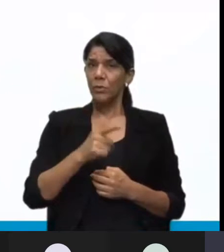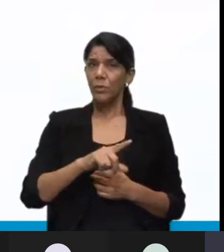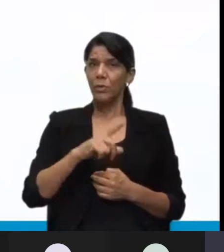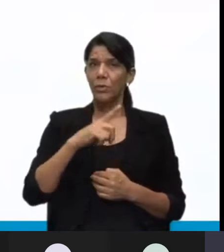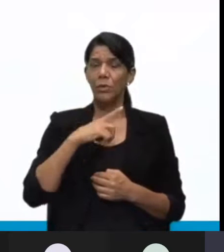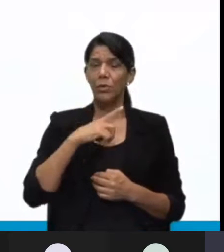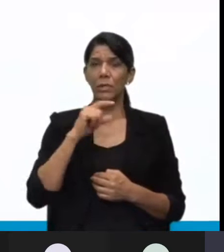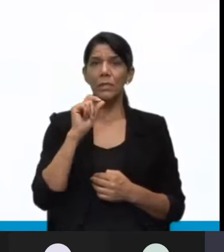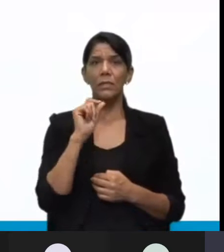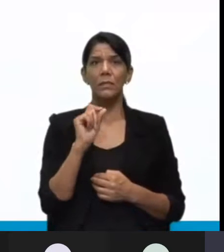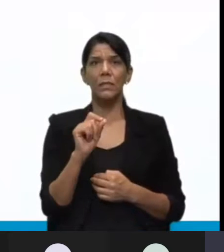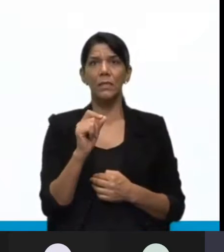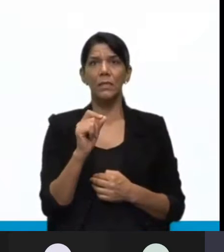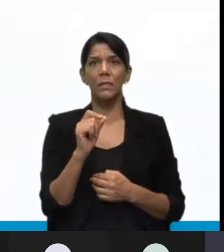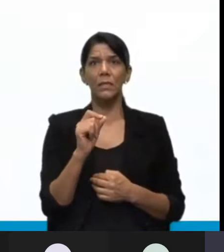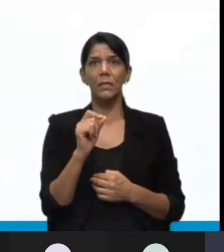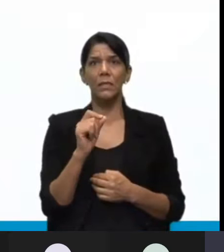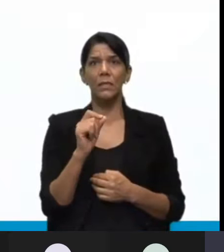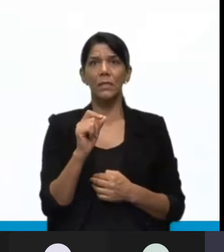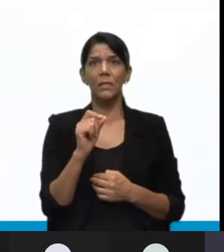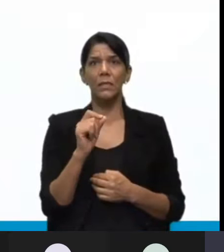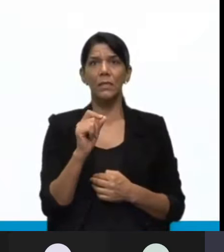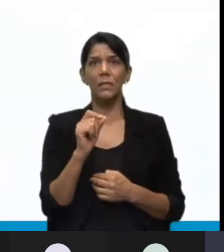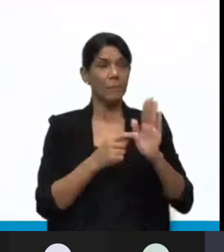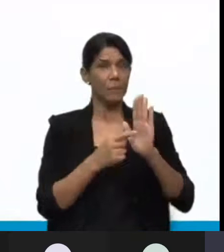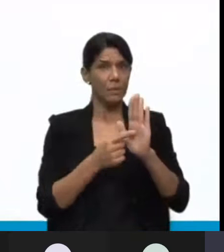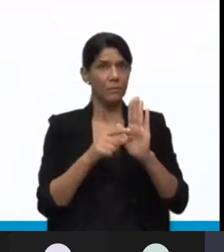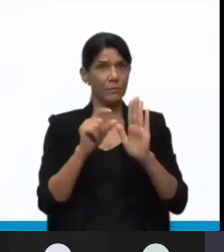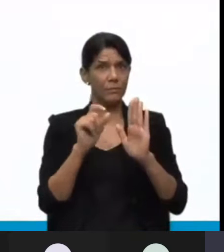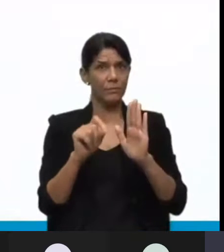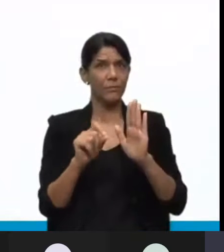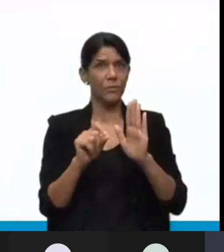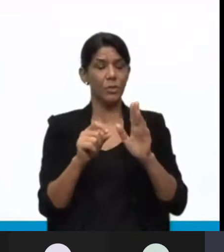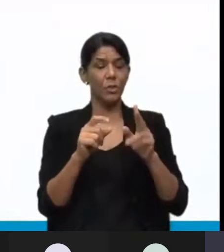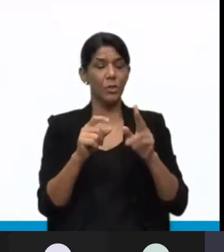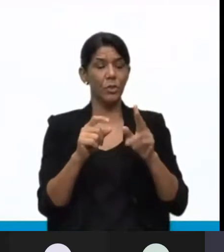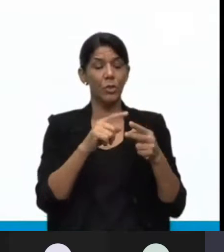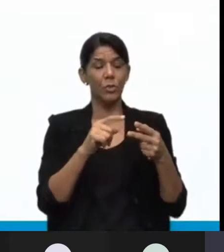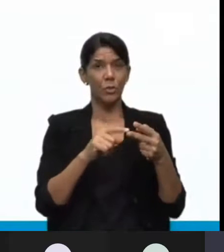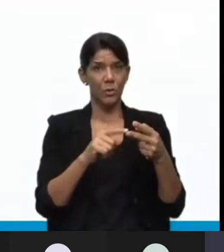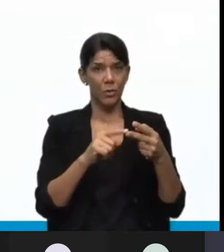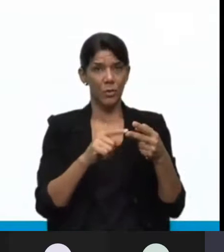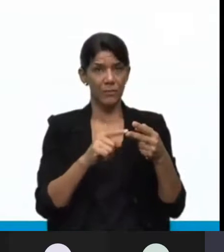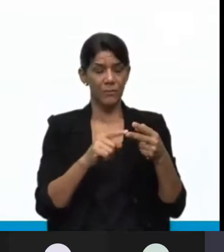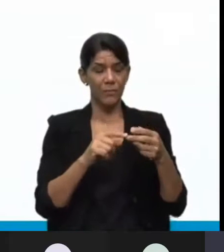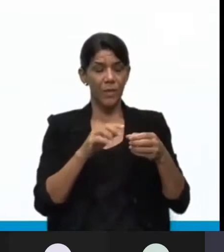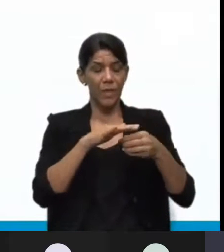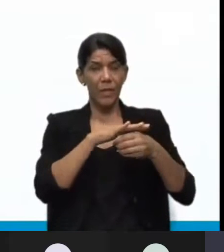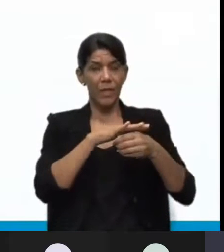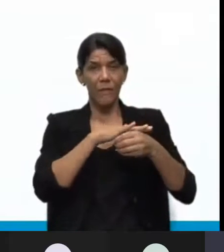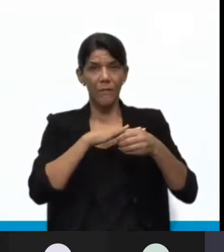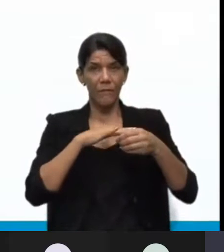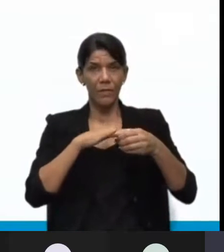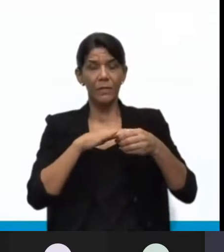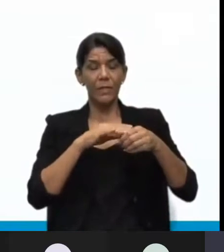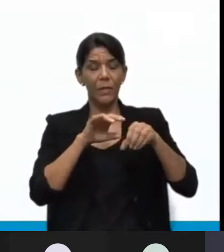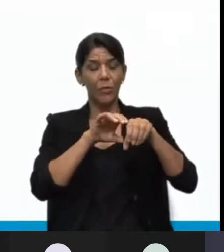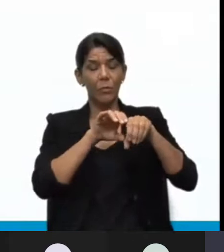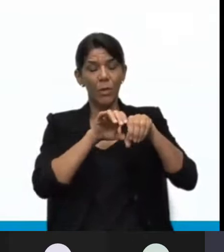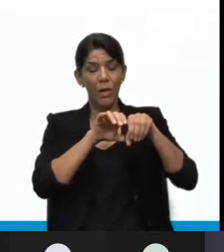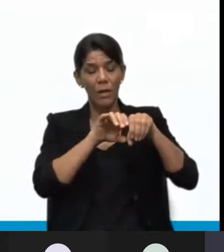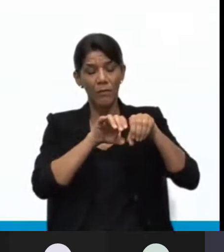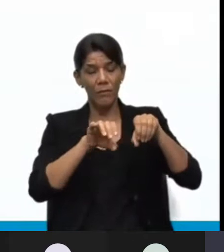nós temos aqui, na verdade, né, a representação aqui de 2 vasos sanguíneos. Claro que nós temos uma veia e